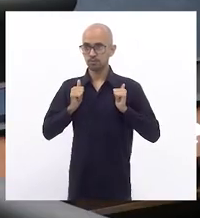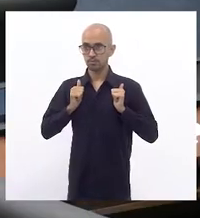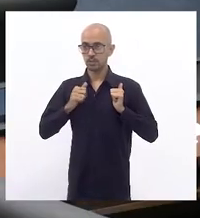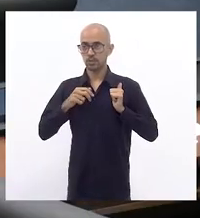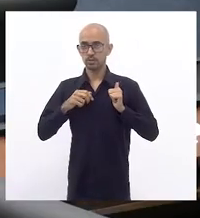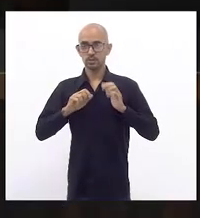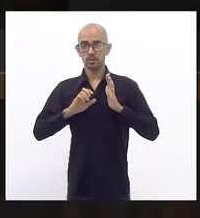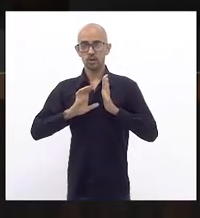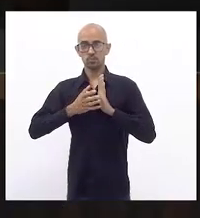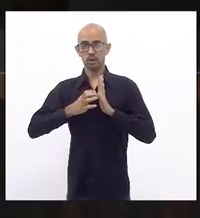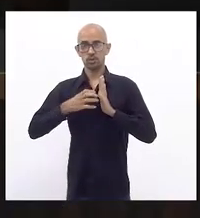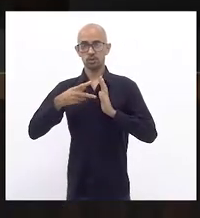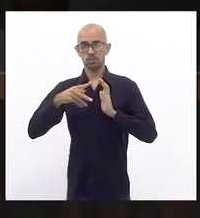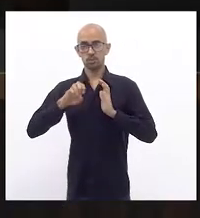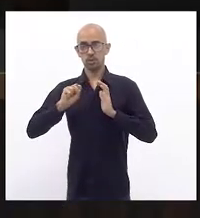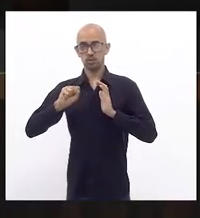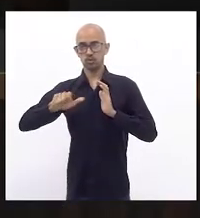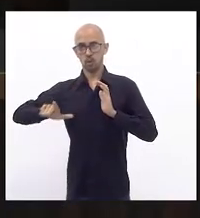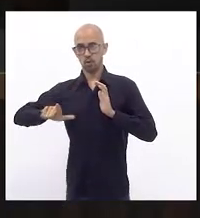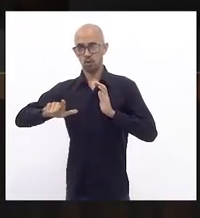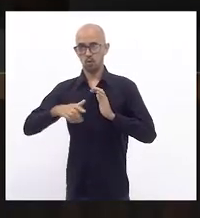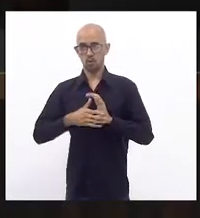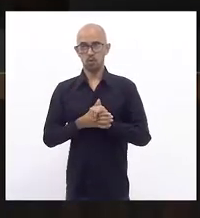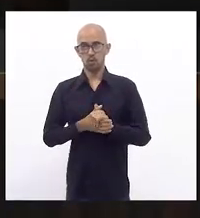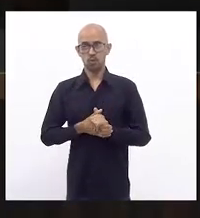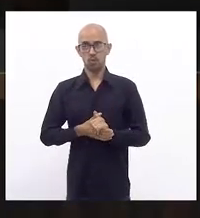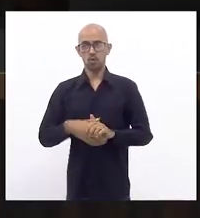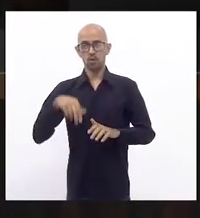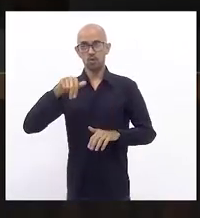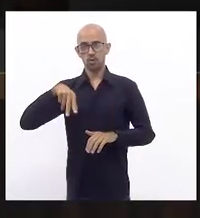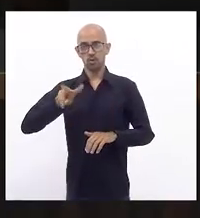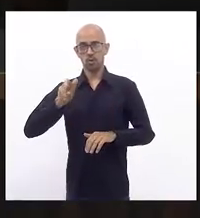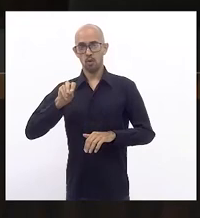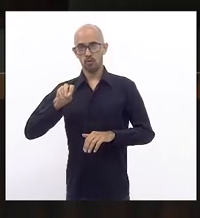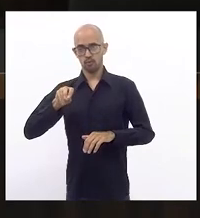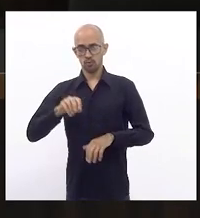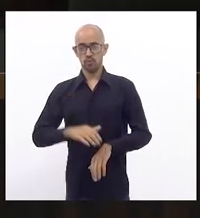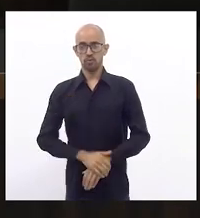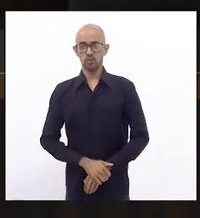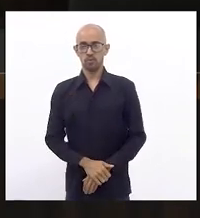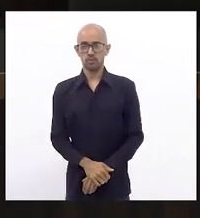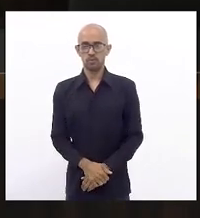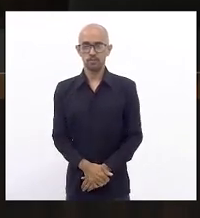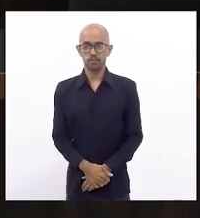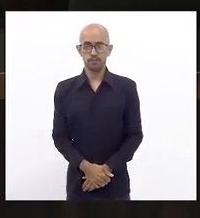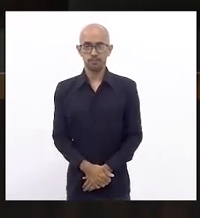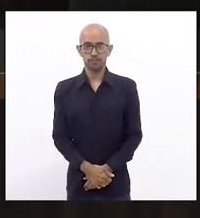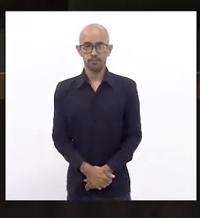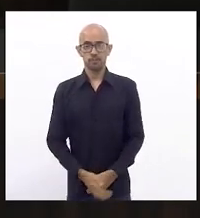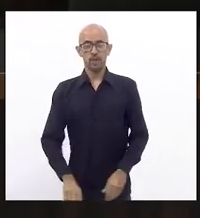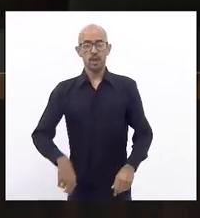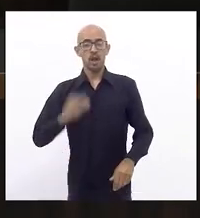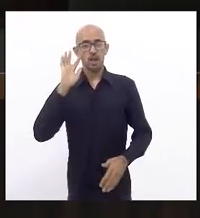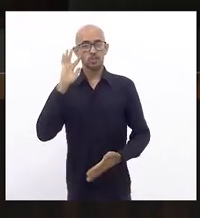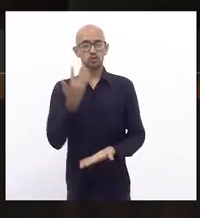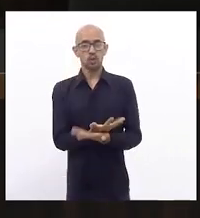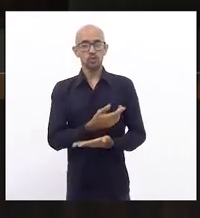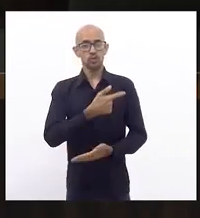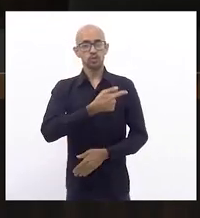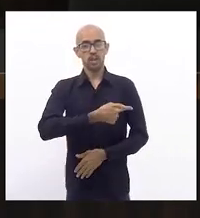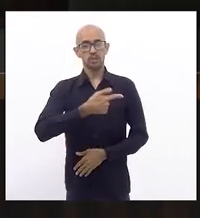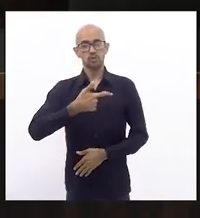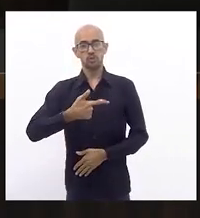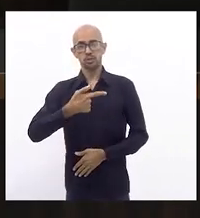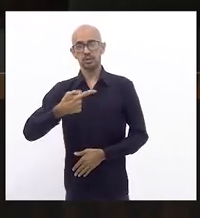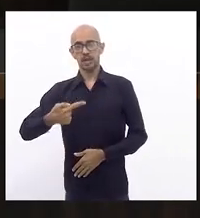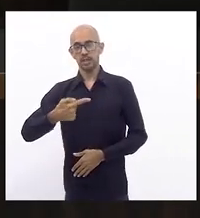PSOL. Abstenção da bancada do PSOL e do Novo. Projeto de resolução 727-2021,